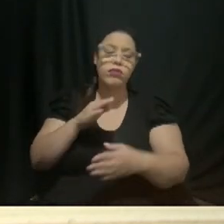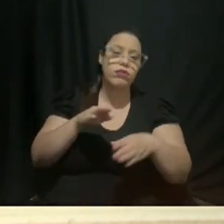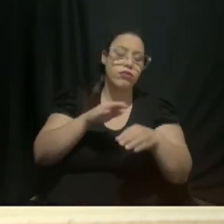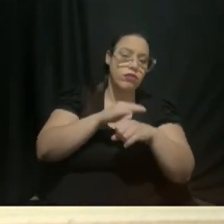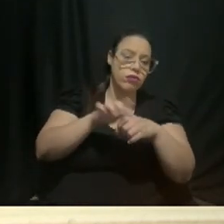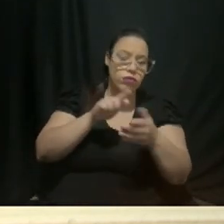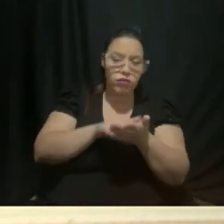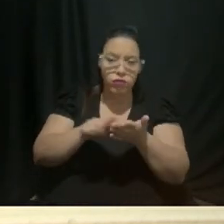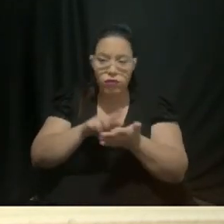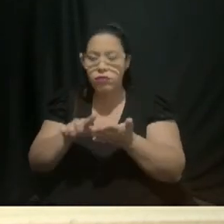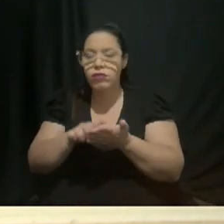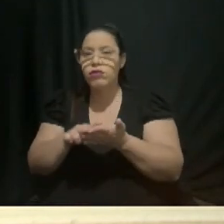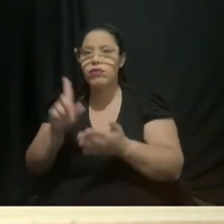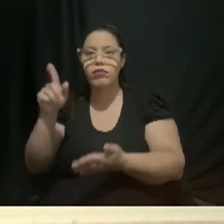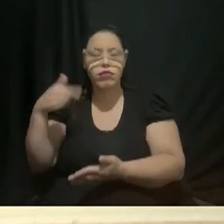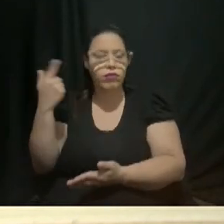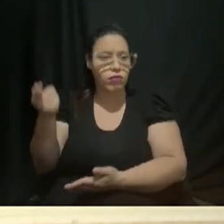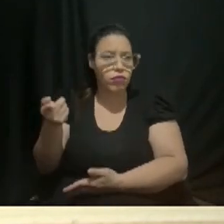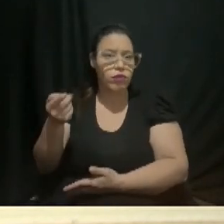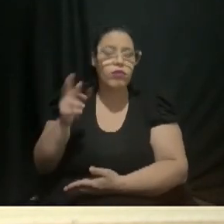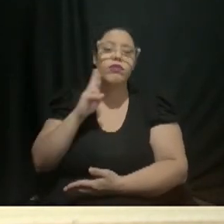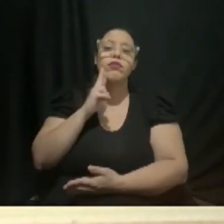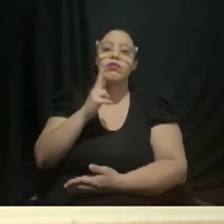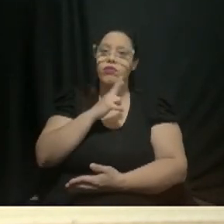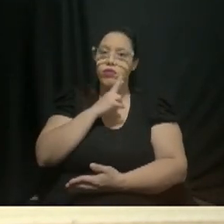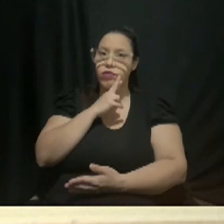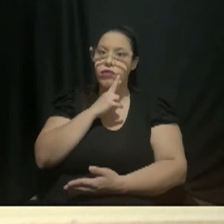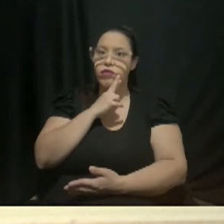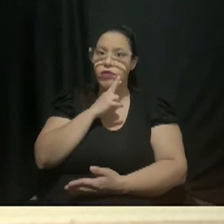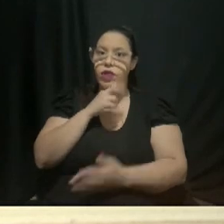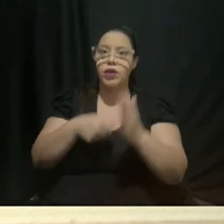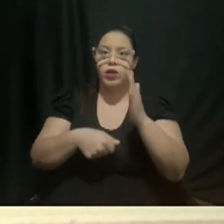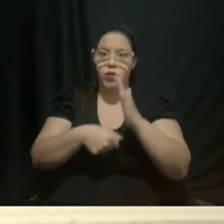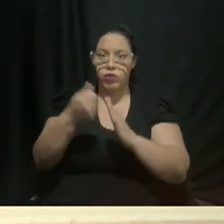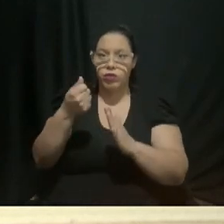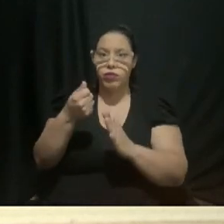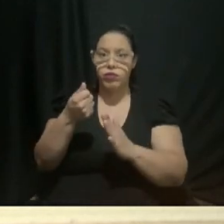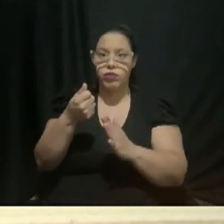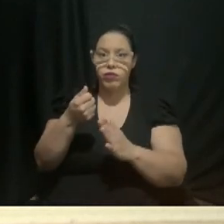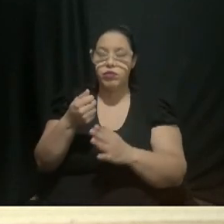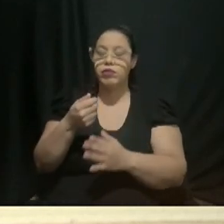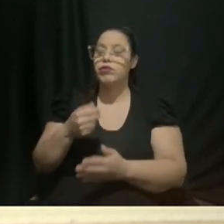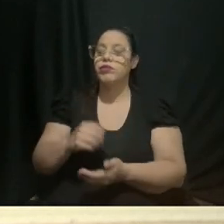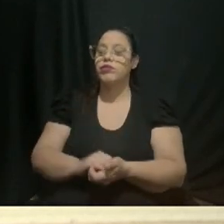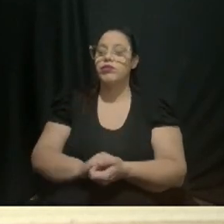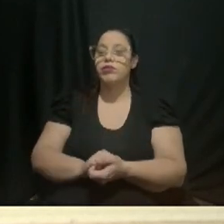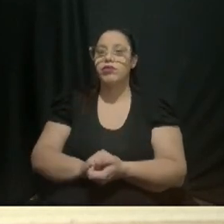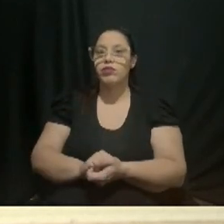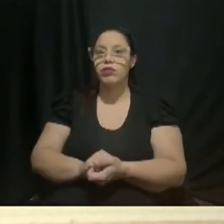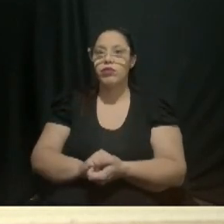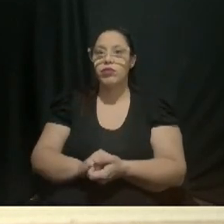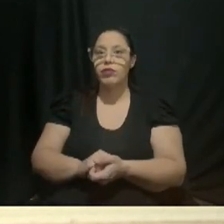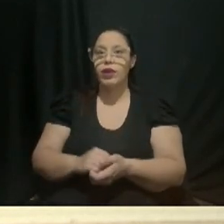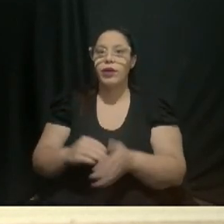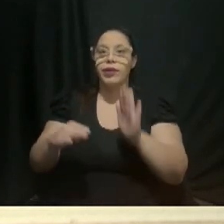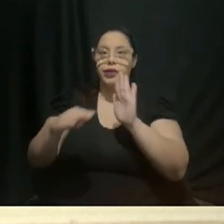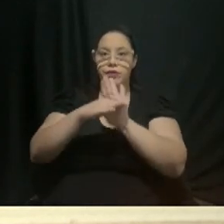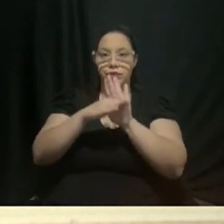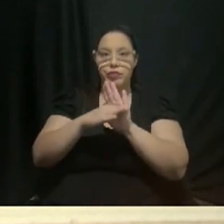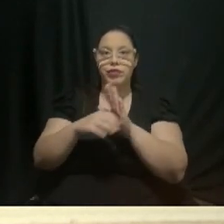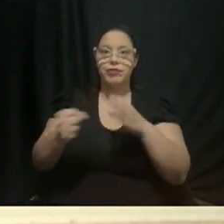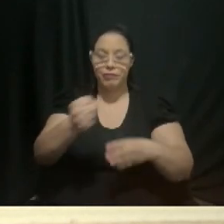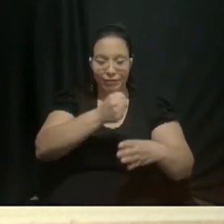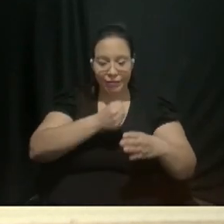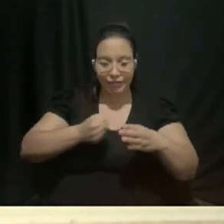eu comecei no restaurante. Foi o meu primeiro, né? Já foi com registro, né? Aí já começou lá, auxiliar de cozinha. E como que